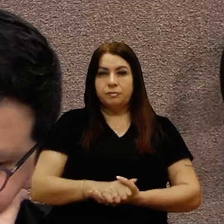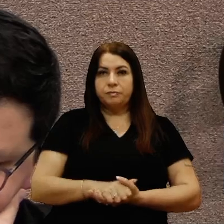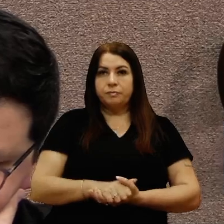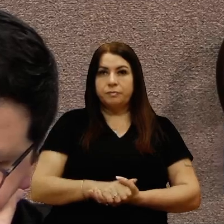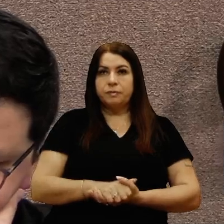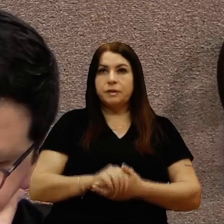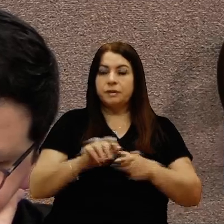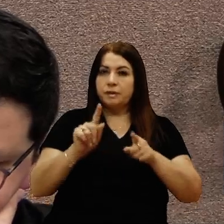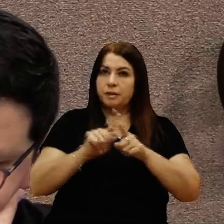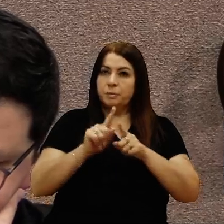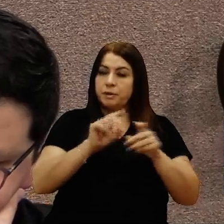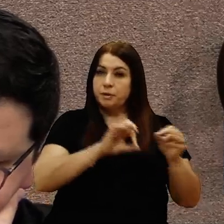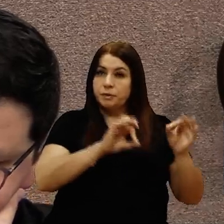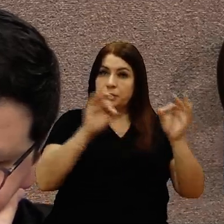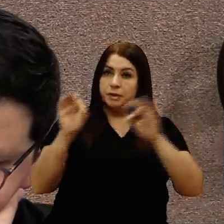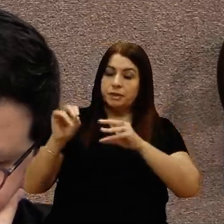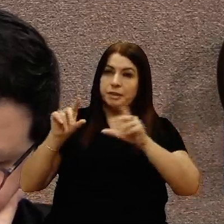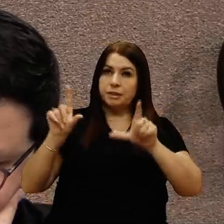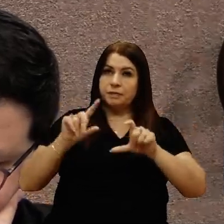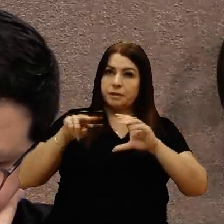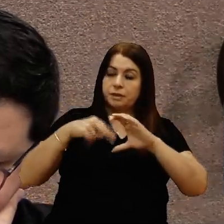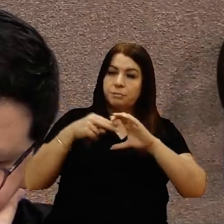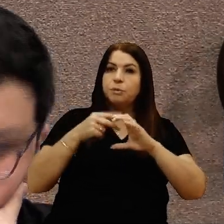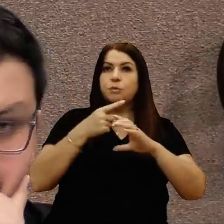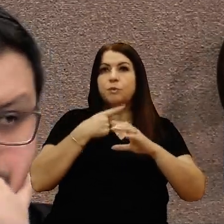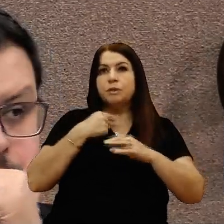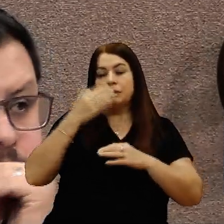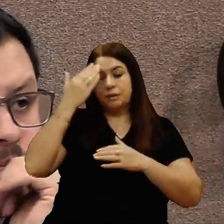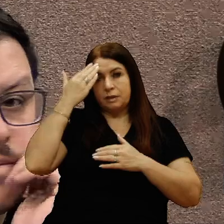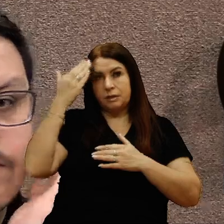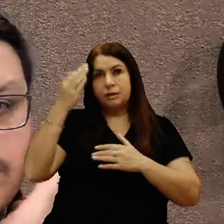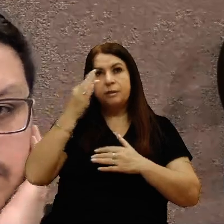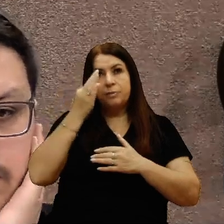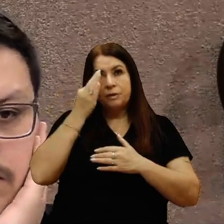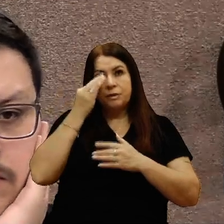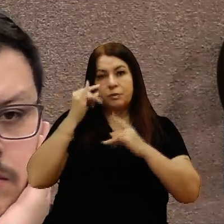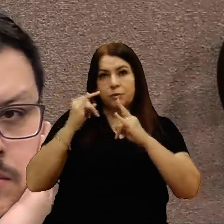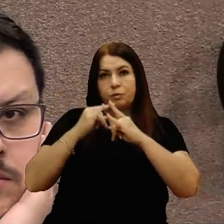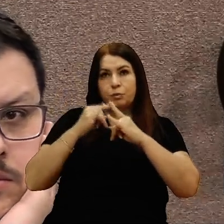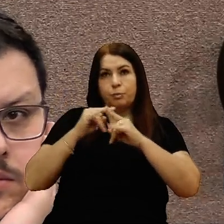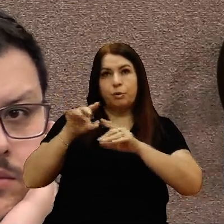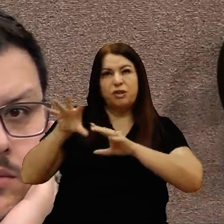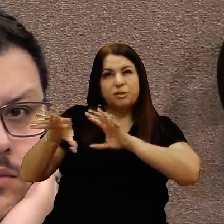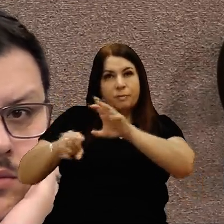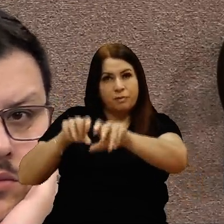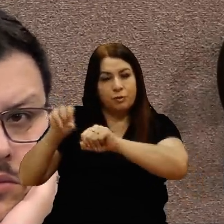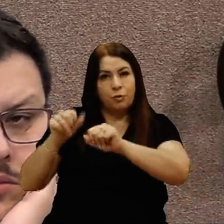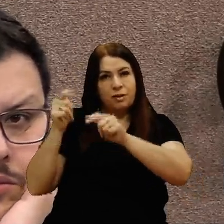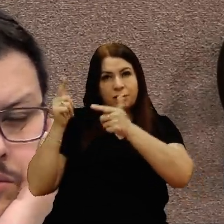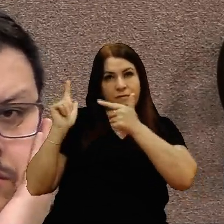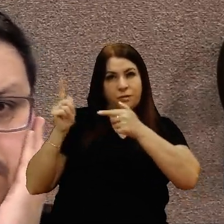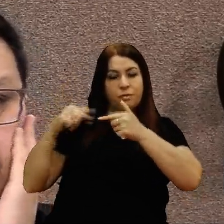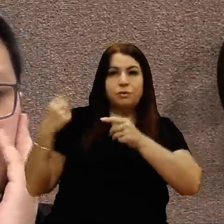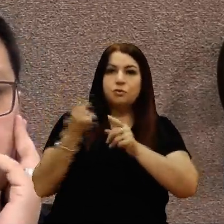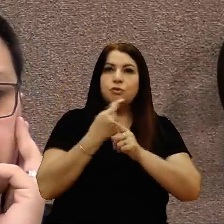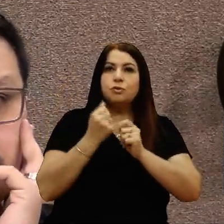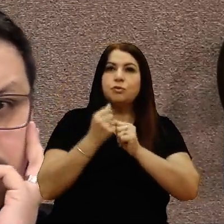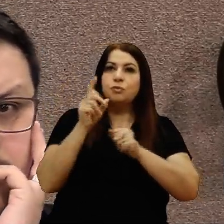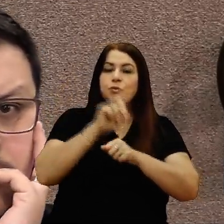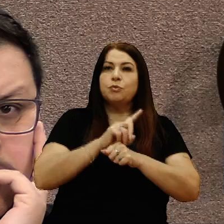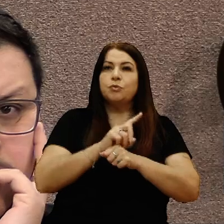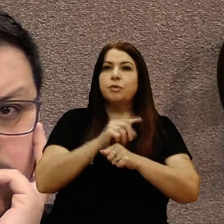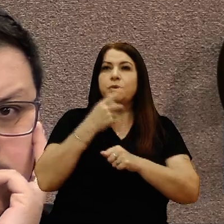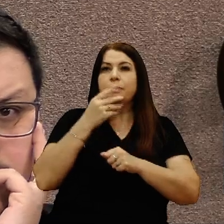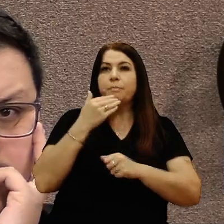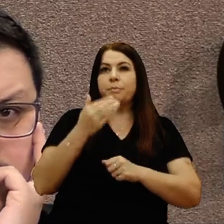e aqueles que assistem à TV Câmara. Gostaria de agradecer a presença do Clube de Desbravadores Aventureiros no dia de hoje. Nós teremos um pronunciamento aqui, a